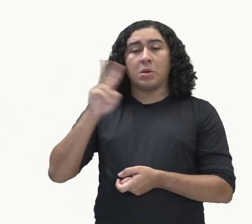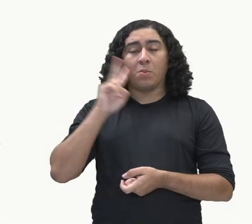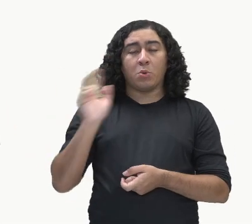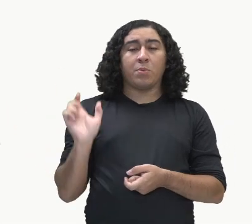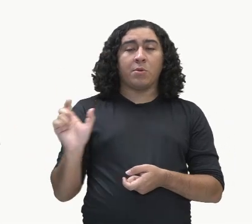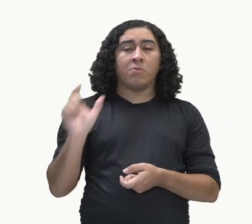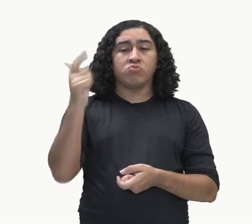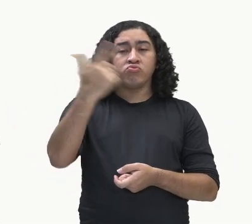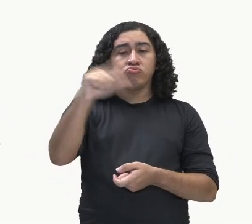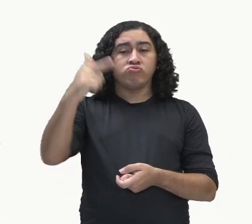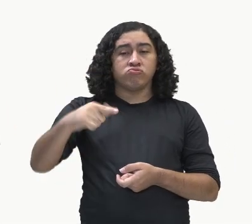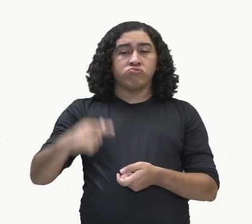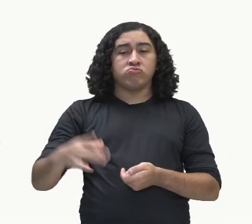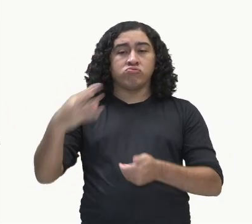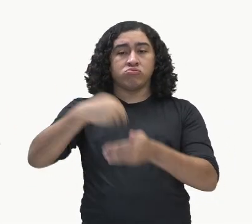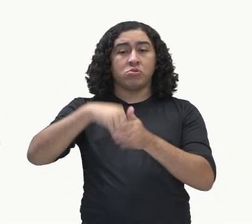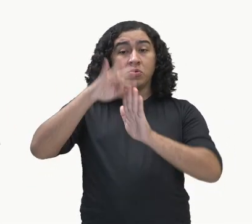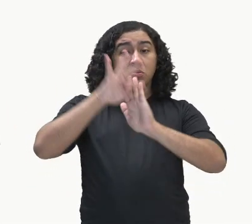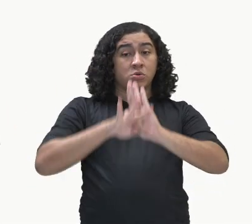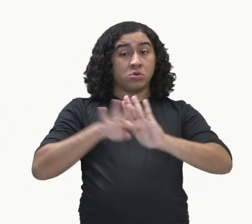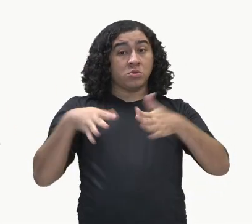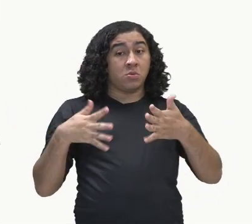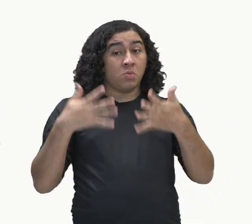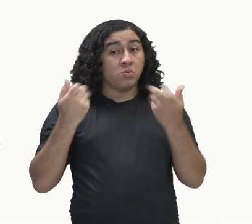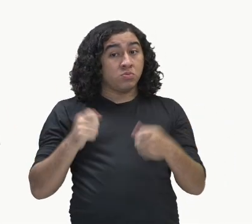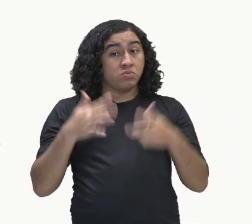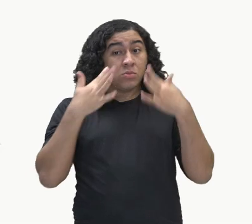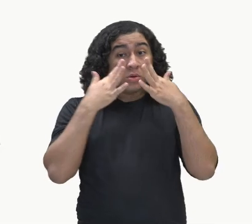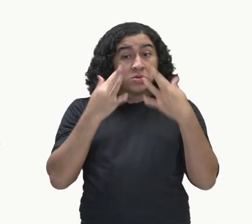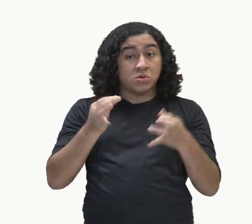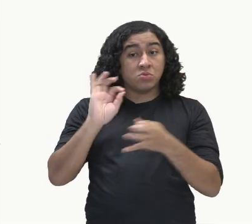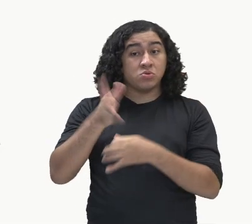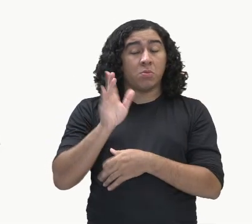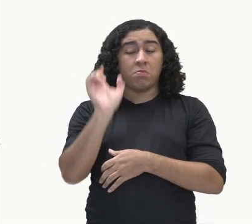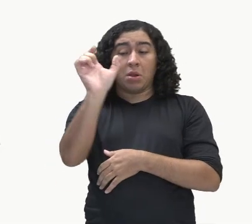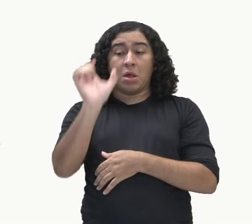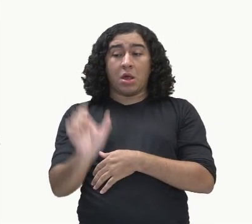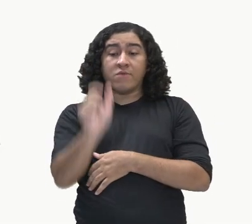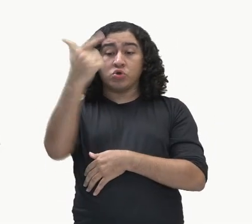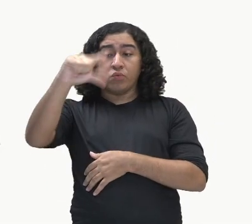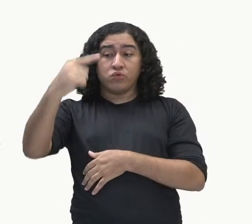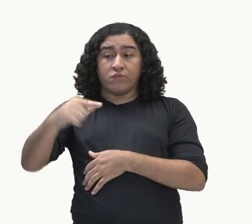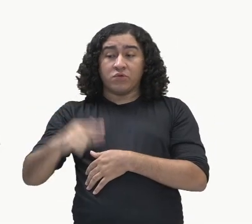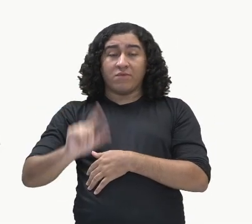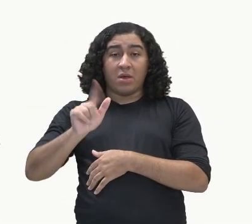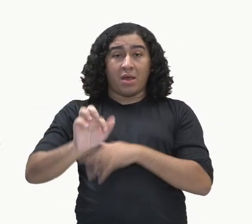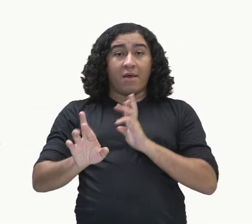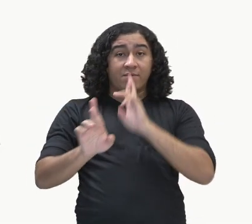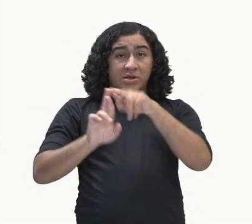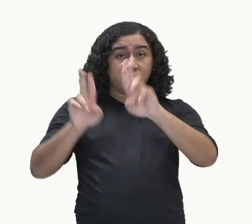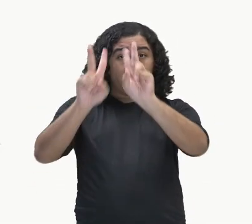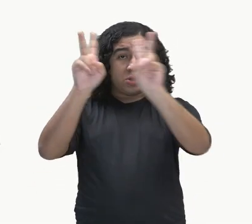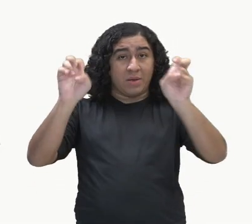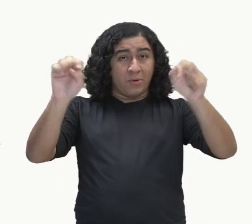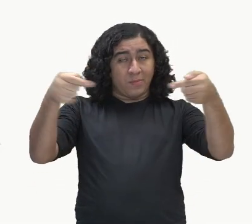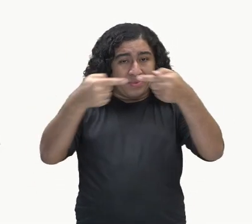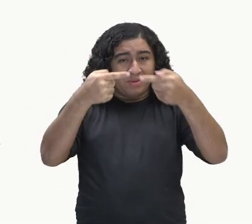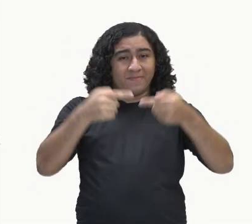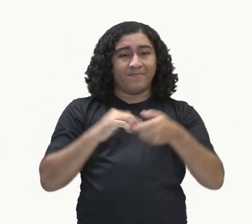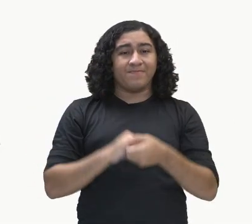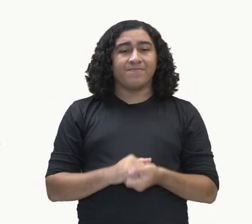que se repete no texto. Então, eu posso marcar também como palavras repetidas relacionadas ao assunto, ok?